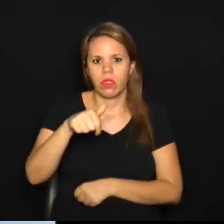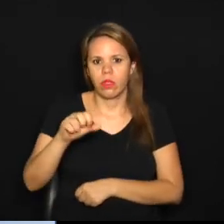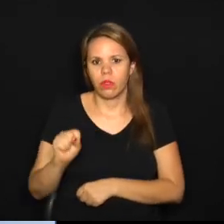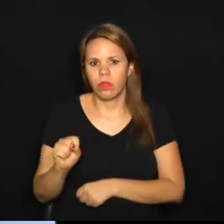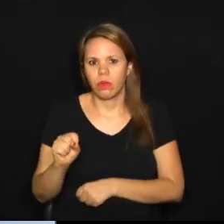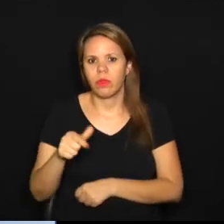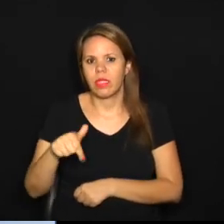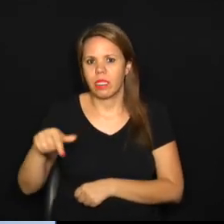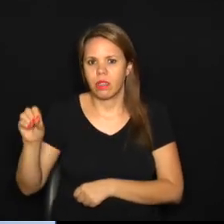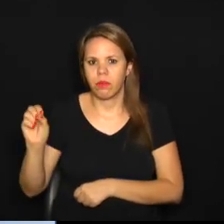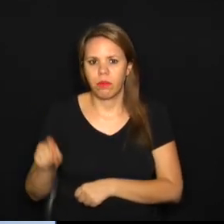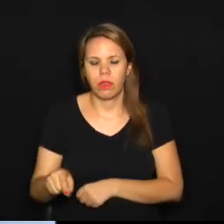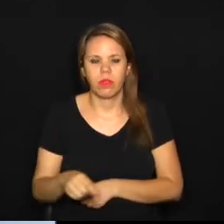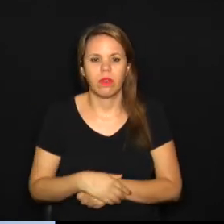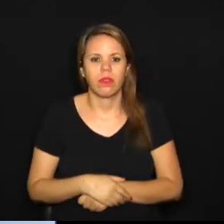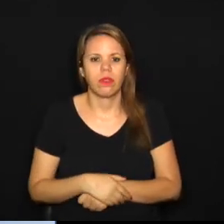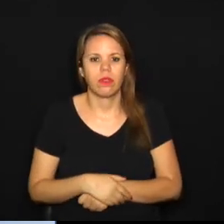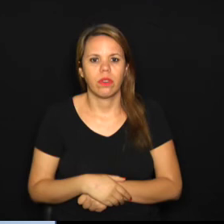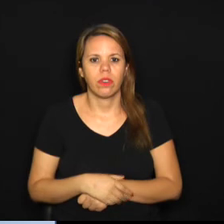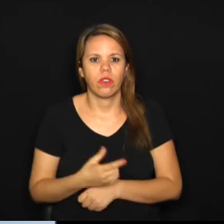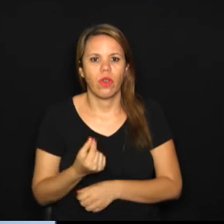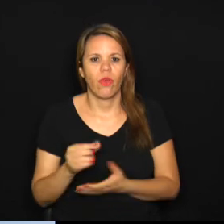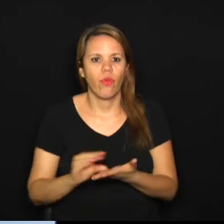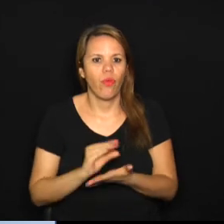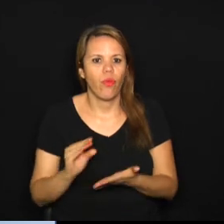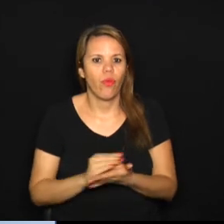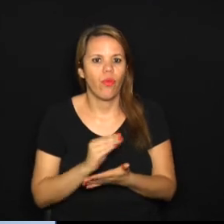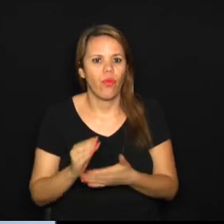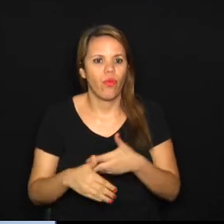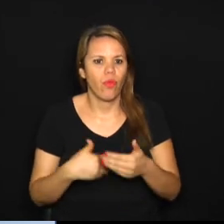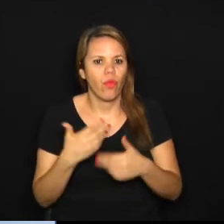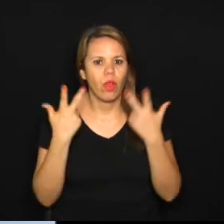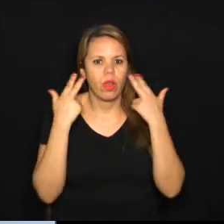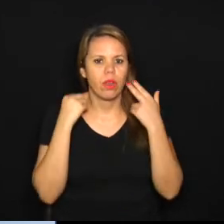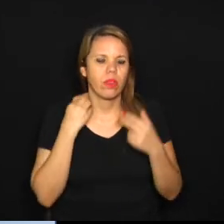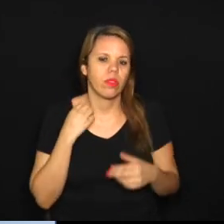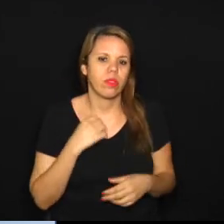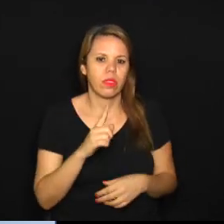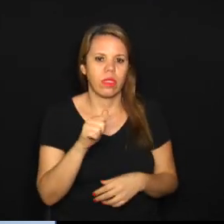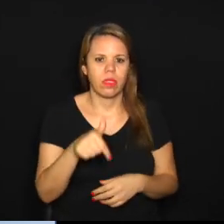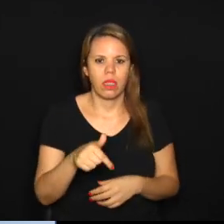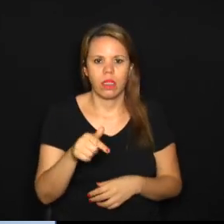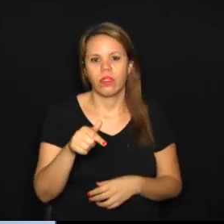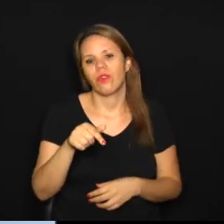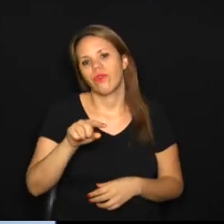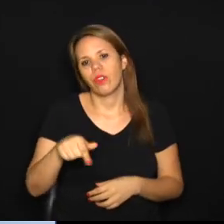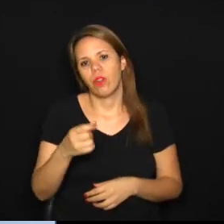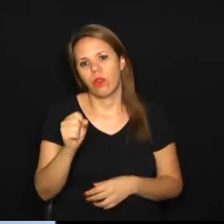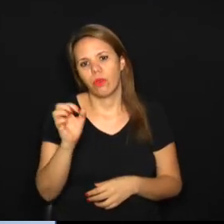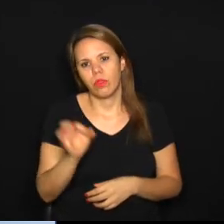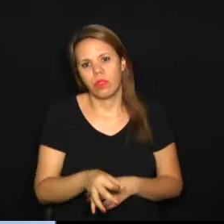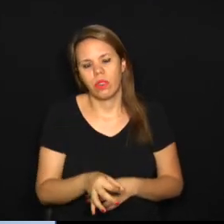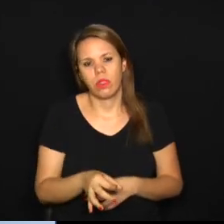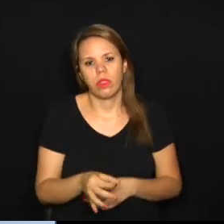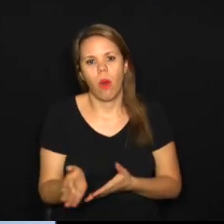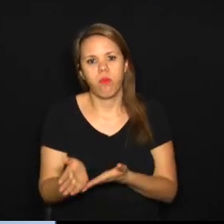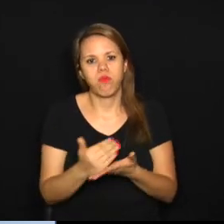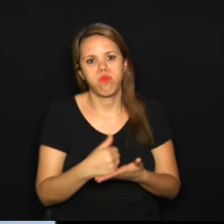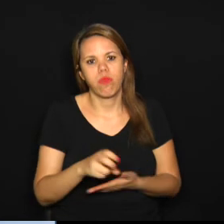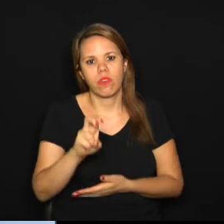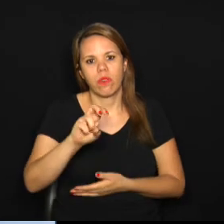4.878.700.000. As receitas correntes tiveram uma variação de 17,8%, uma arrecadação de